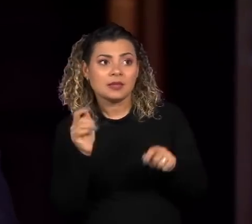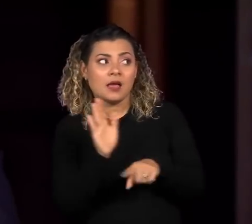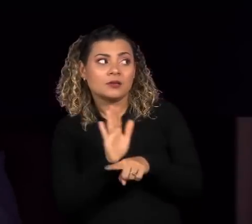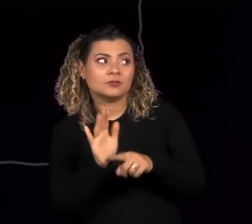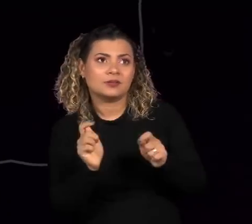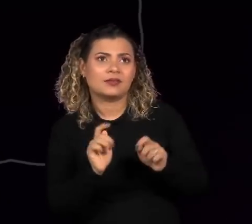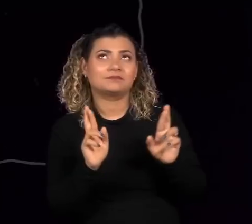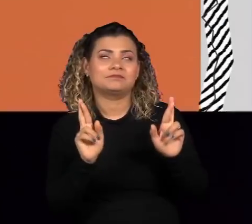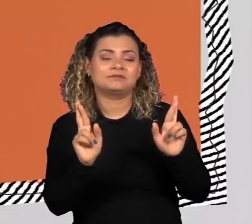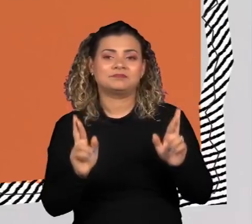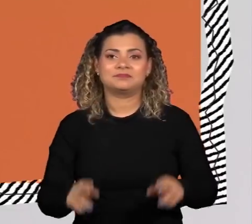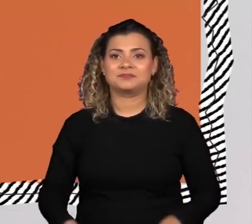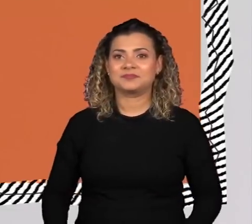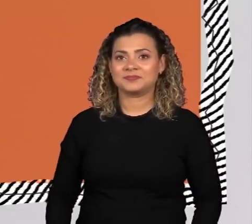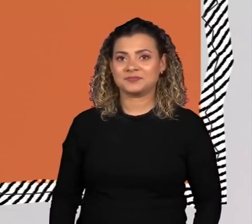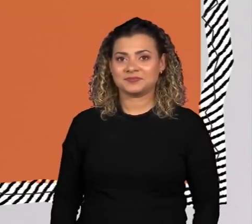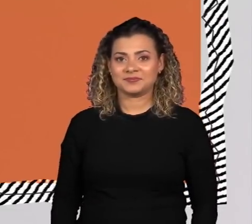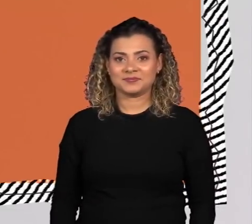tudo bem, né?